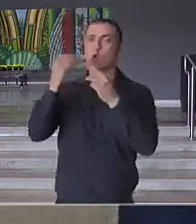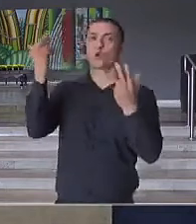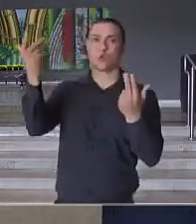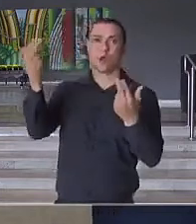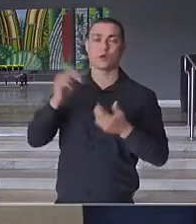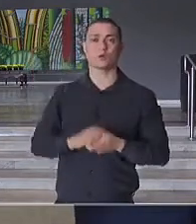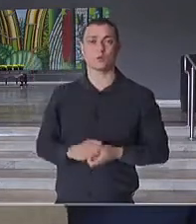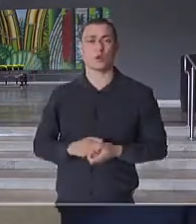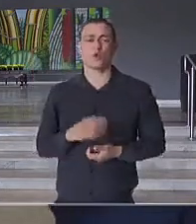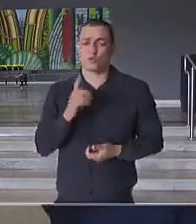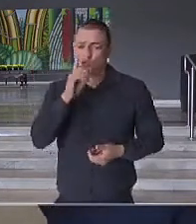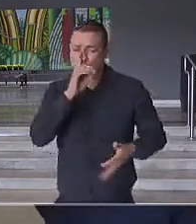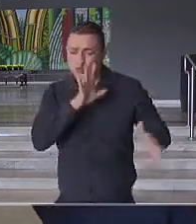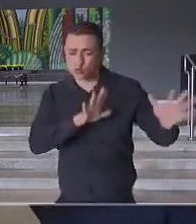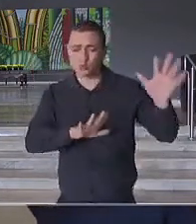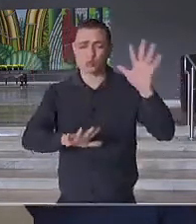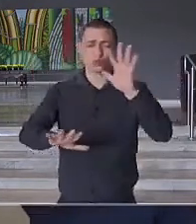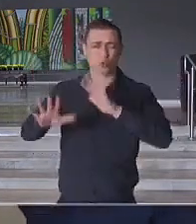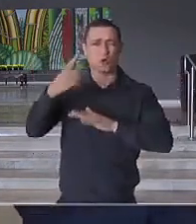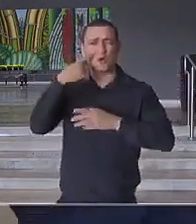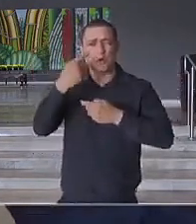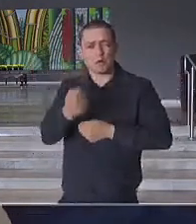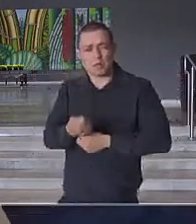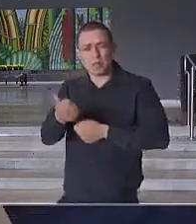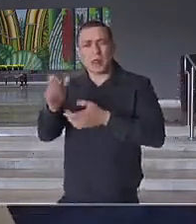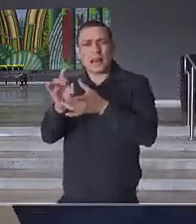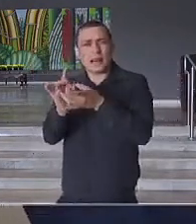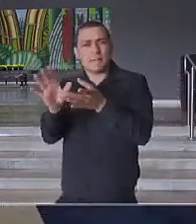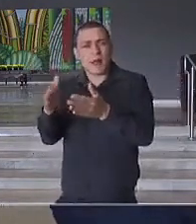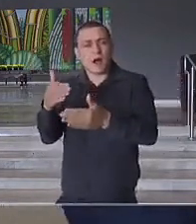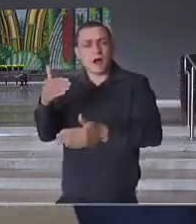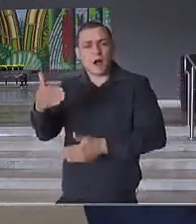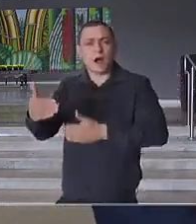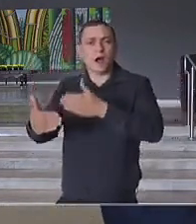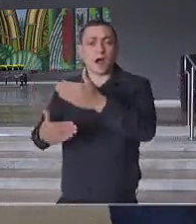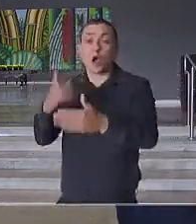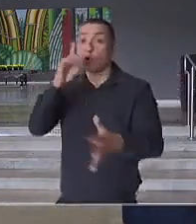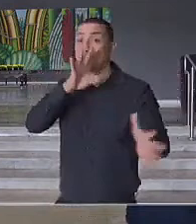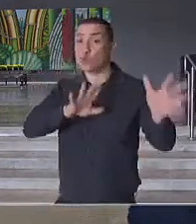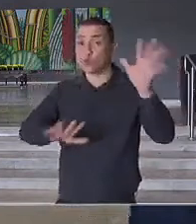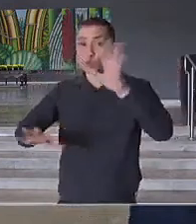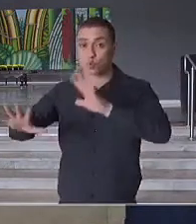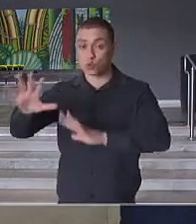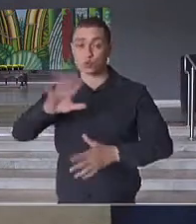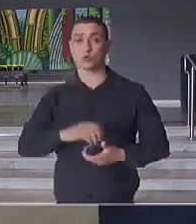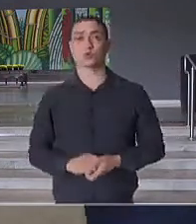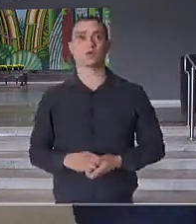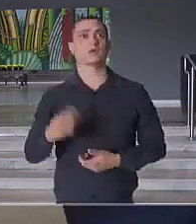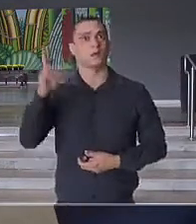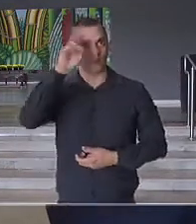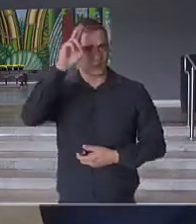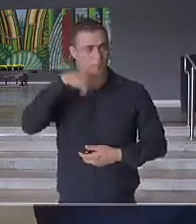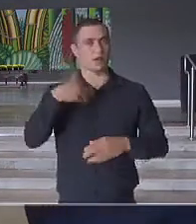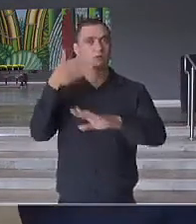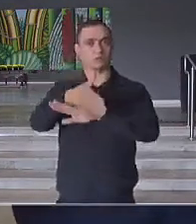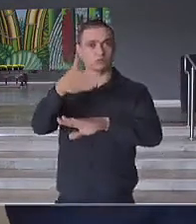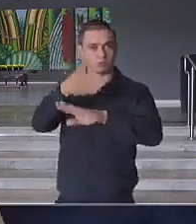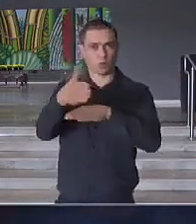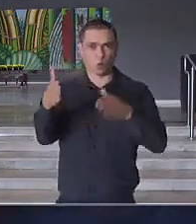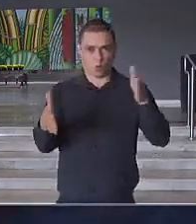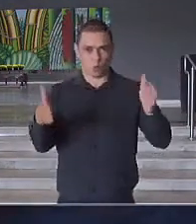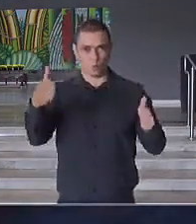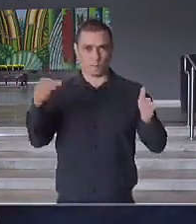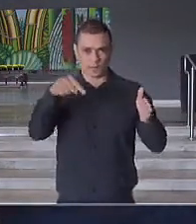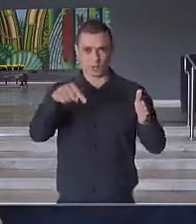Foi muito cuidadoso a flexibilização das atividades, muito cuidadosa mesmo. Eu participei durante esse período